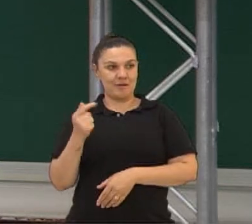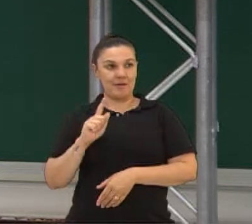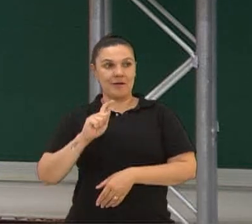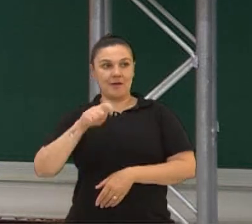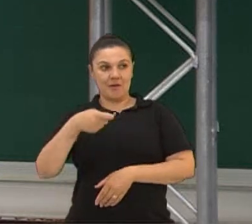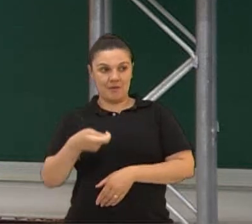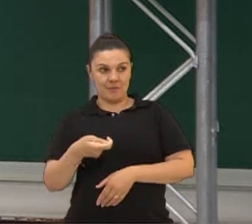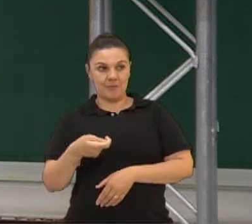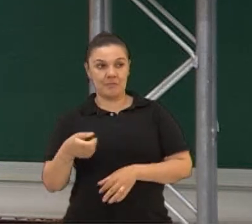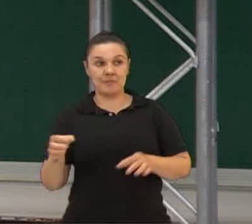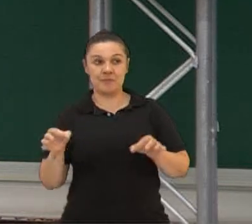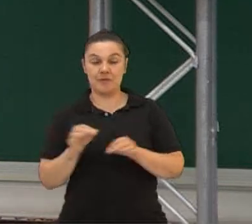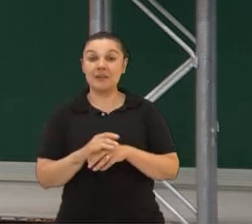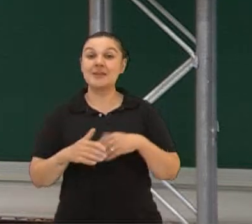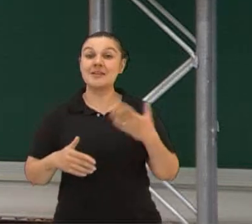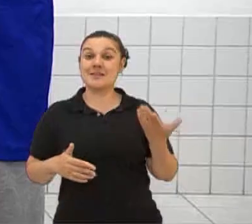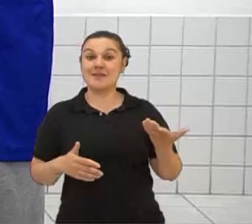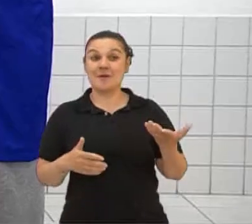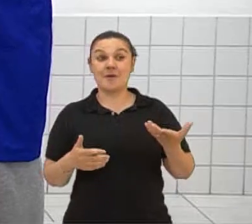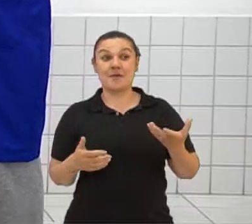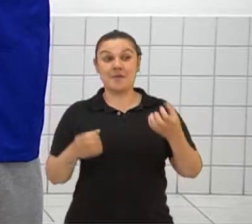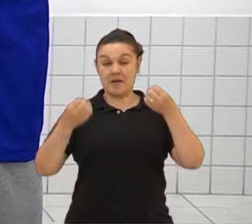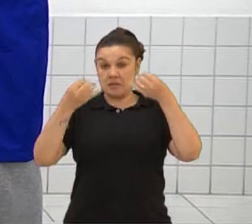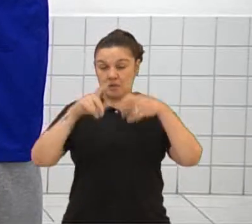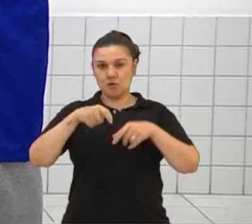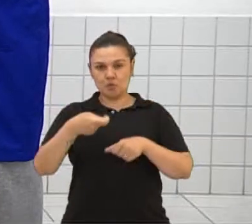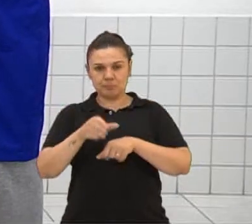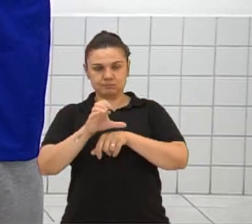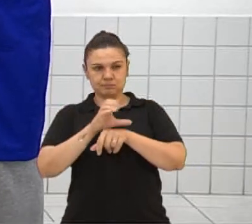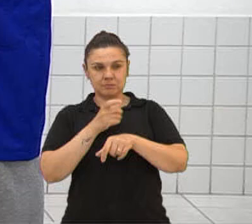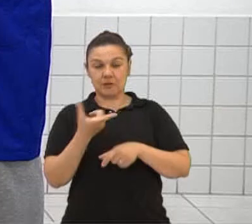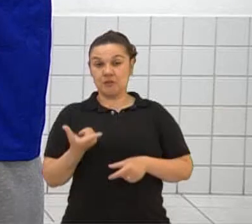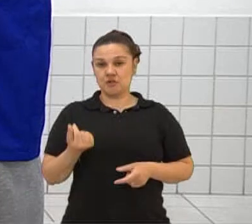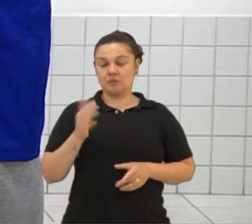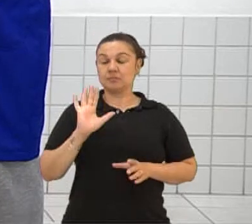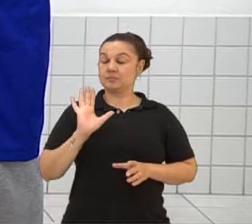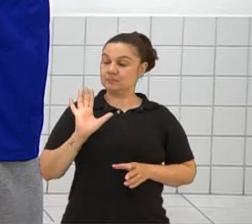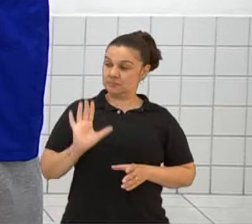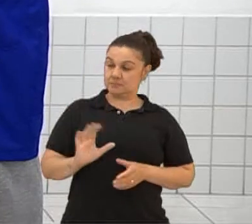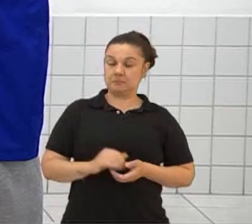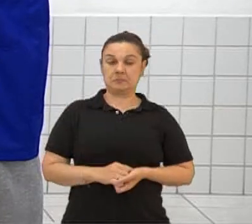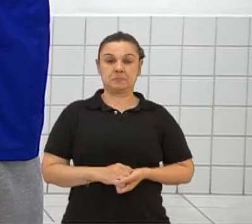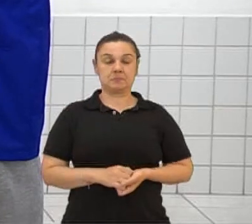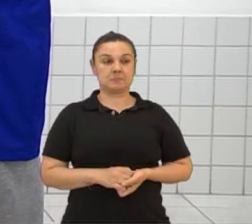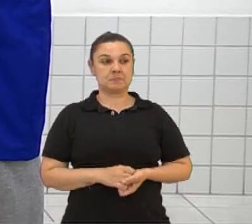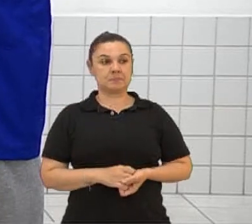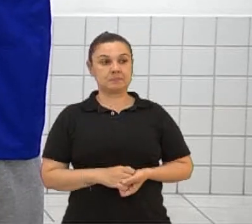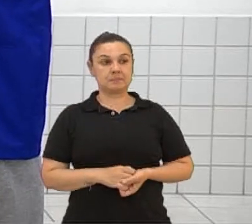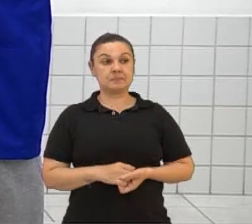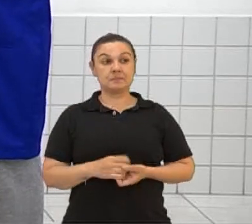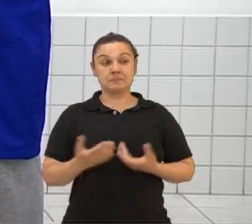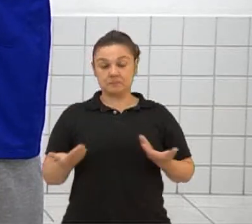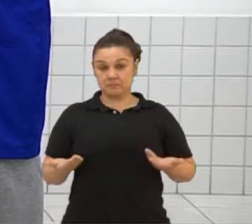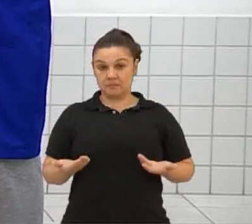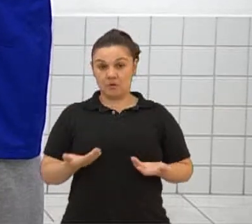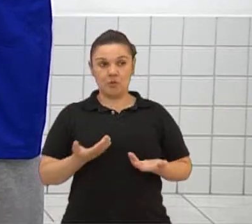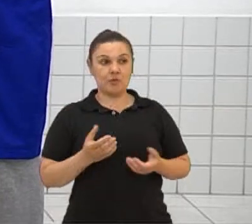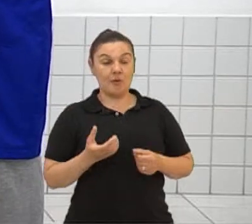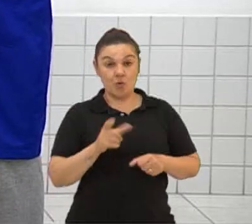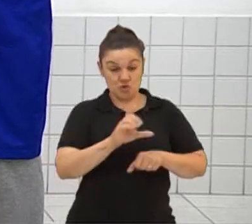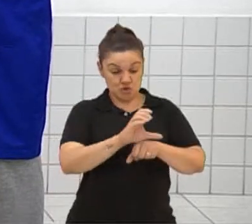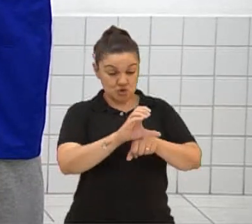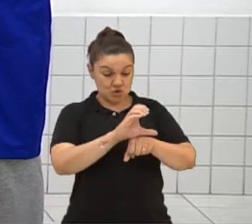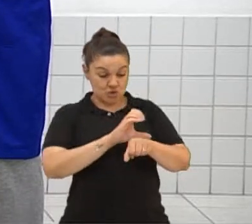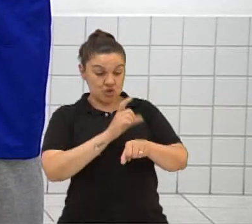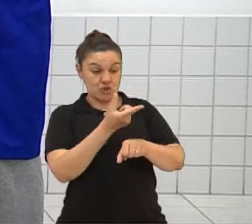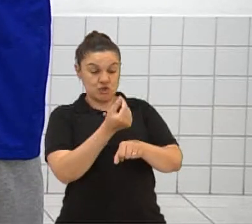da receita absoluta? Já que a gente está falando dessa questão, né? Então, assim, pessoal, olha só. Em receita